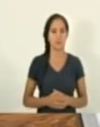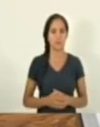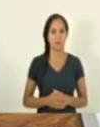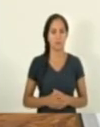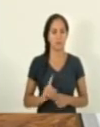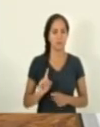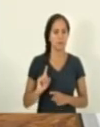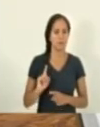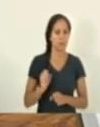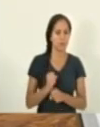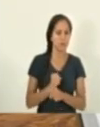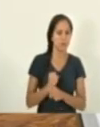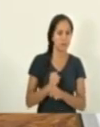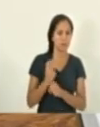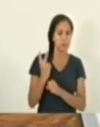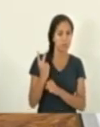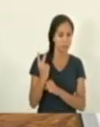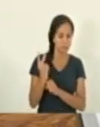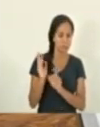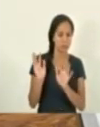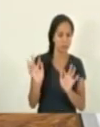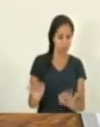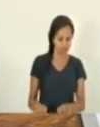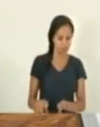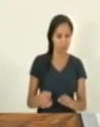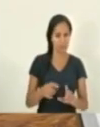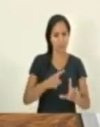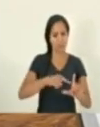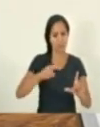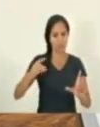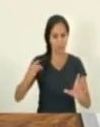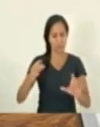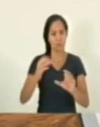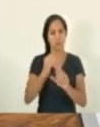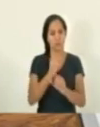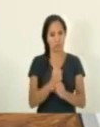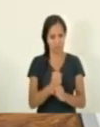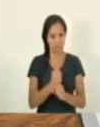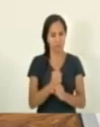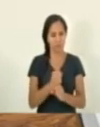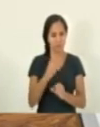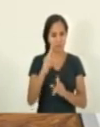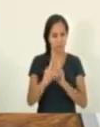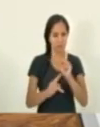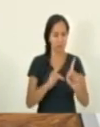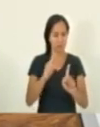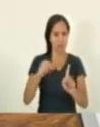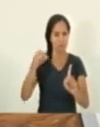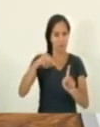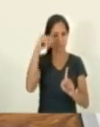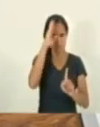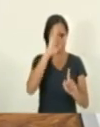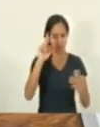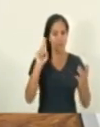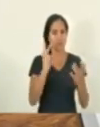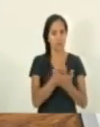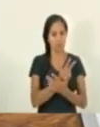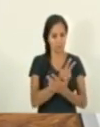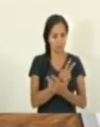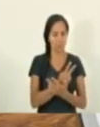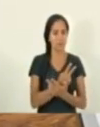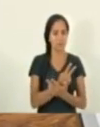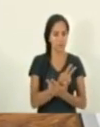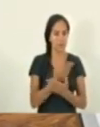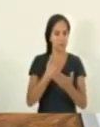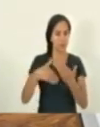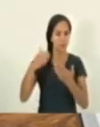Depois de 2 anos, o censo demográfico está sendo feito no Brasil. O censo, que deveria